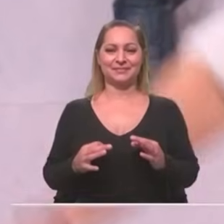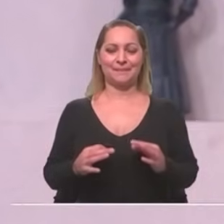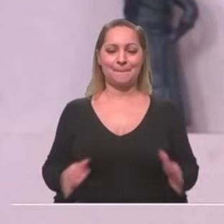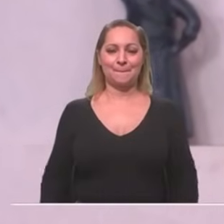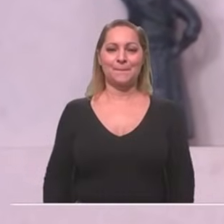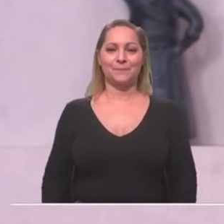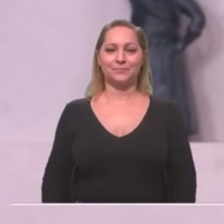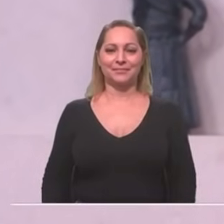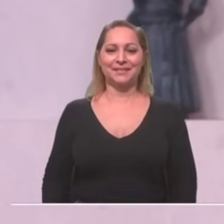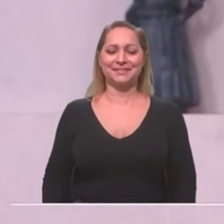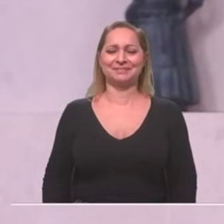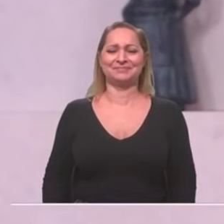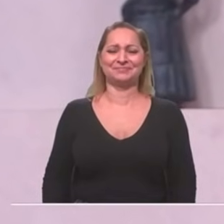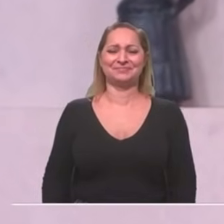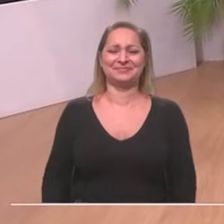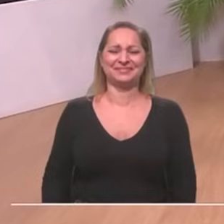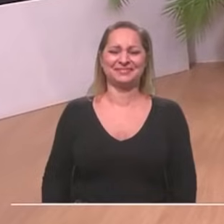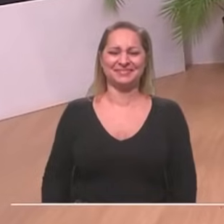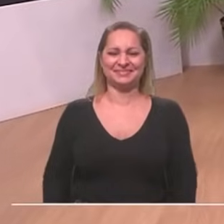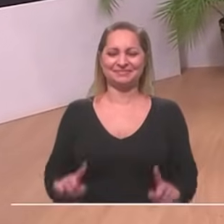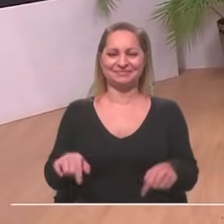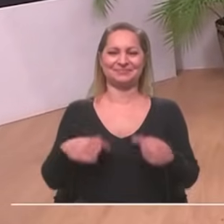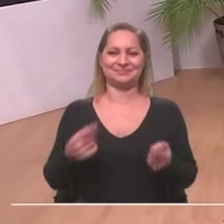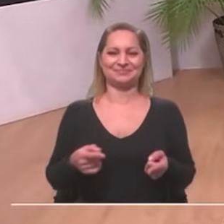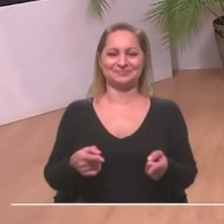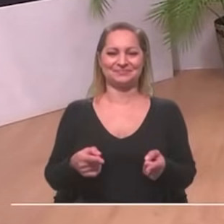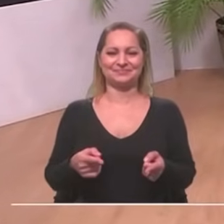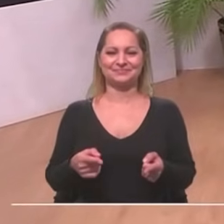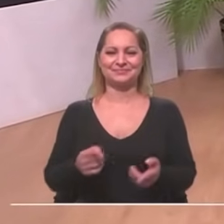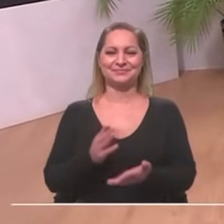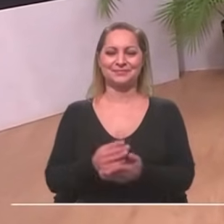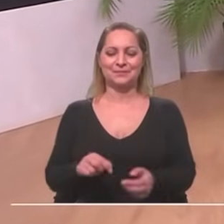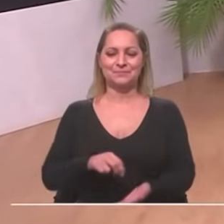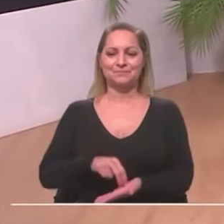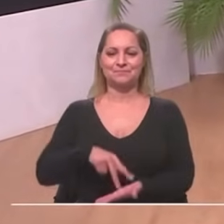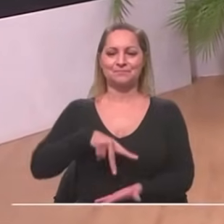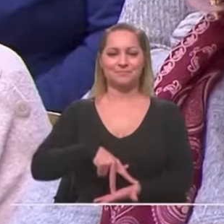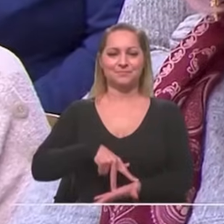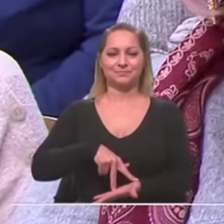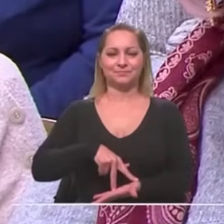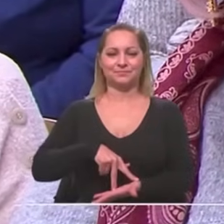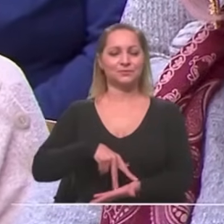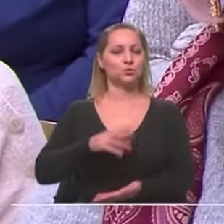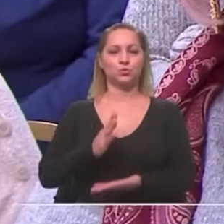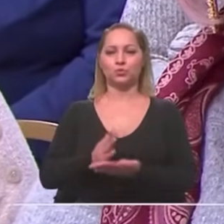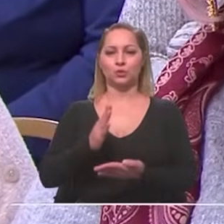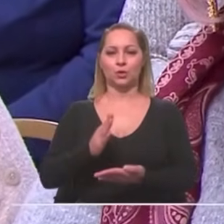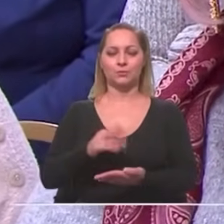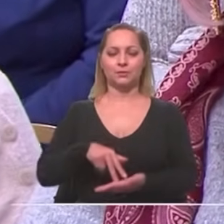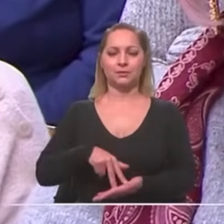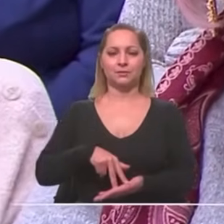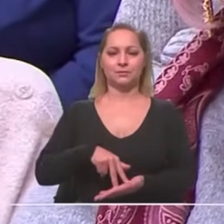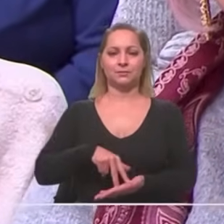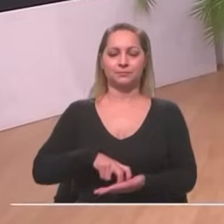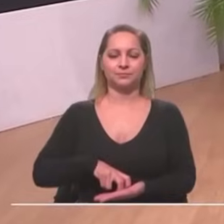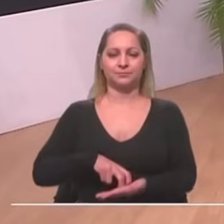voltar. Próximo exercício. Em posição é só afastamento das pernas e vamos fazer flexão de pernas com a